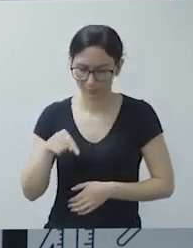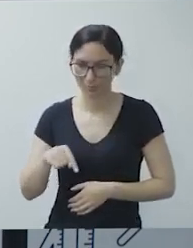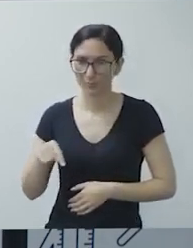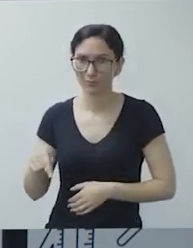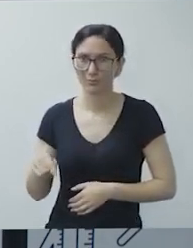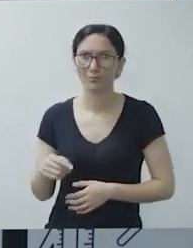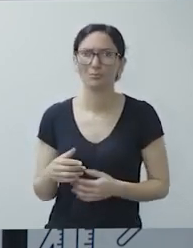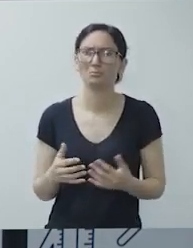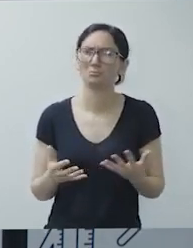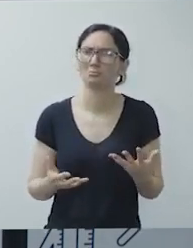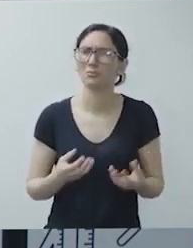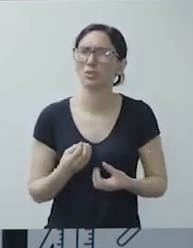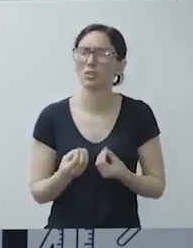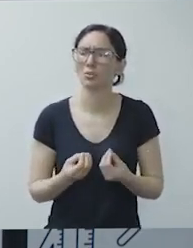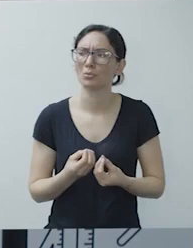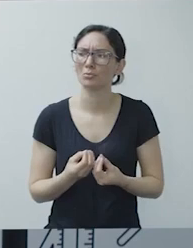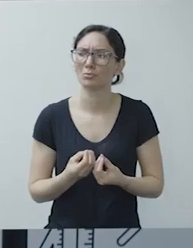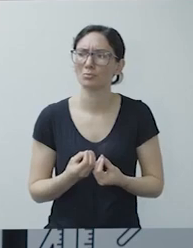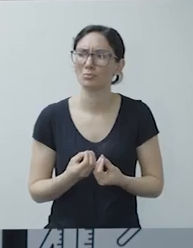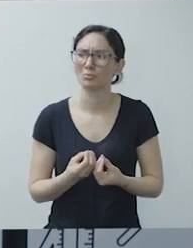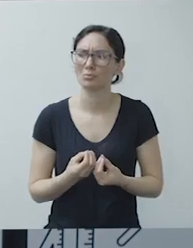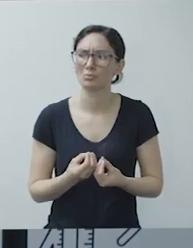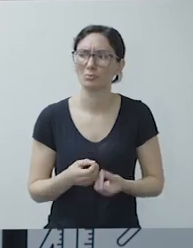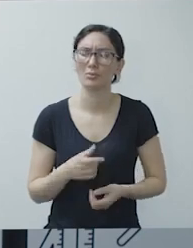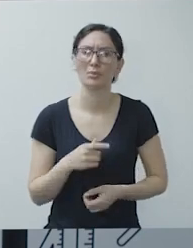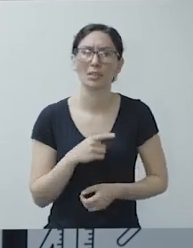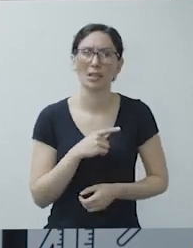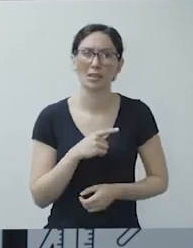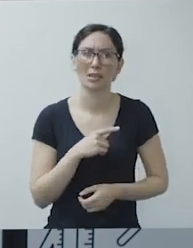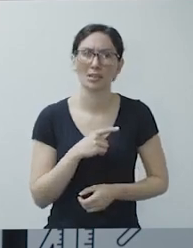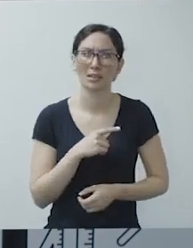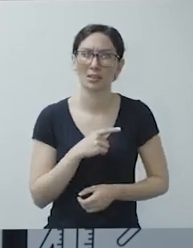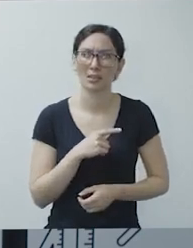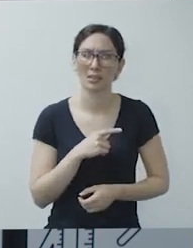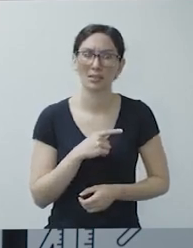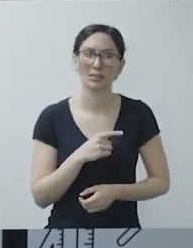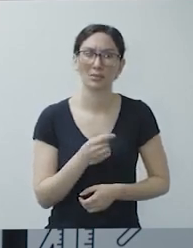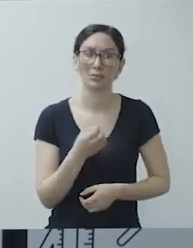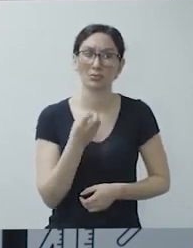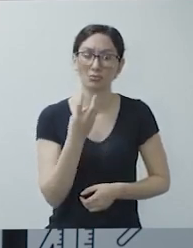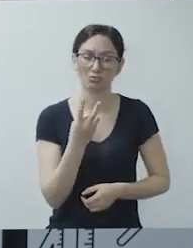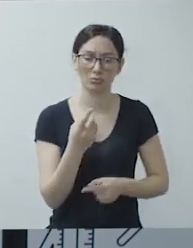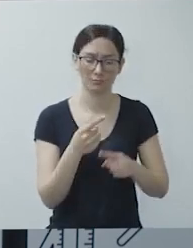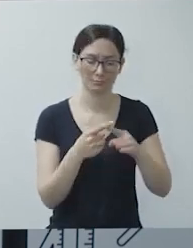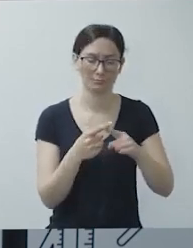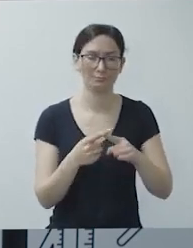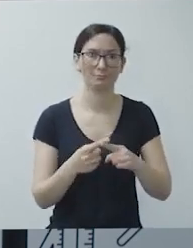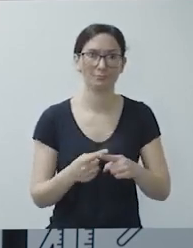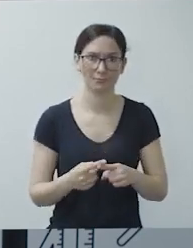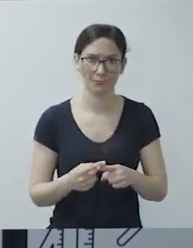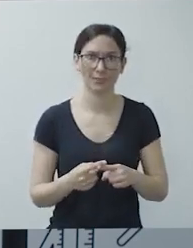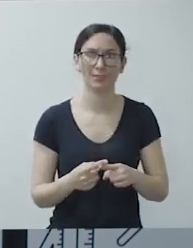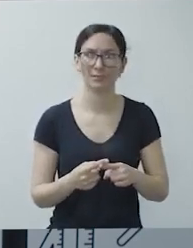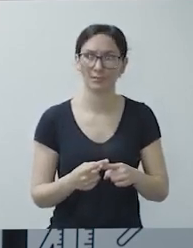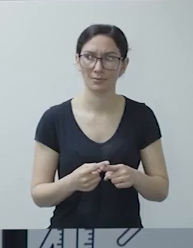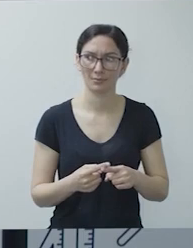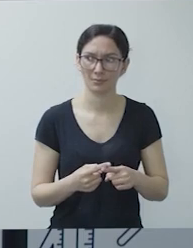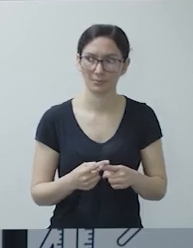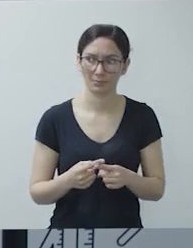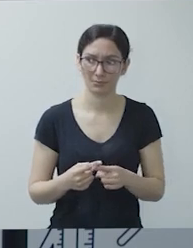olha só. Uma, duas vezes, essa a mesma quantidade de passarinhos.